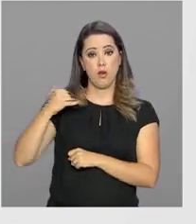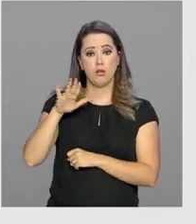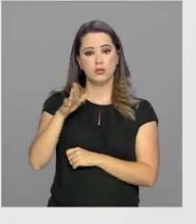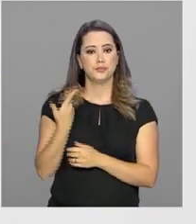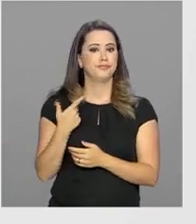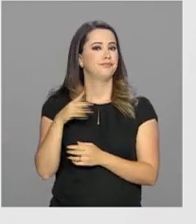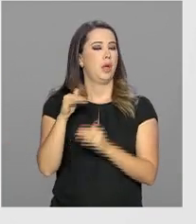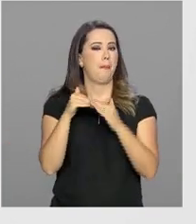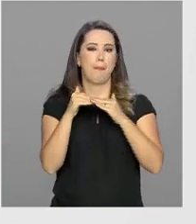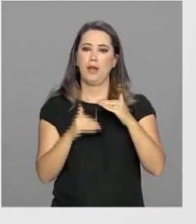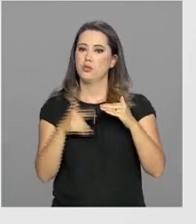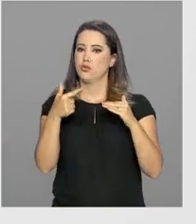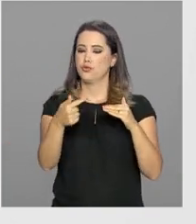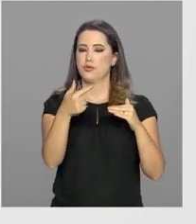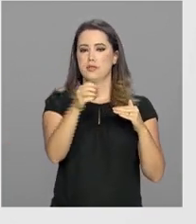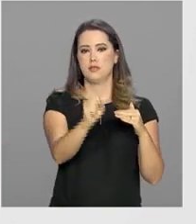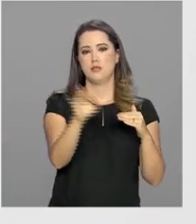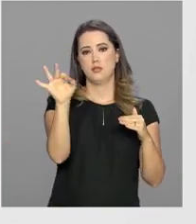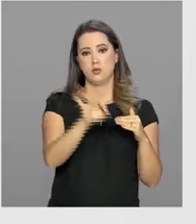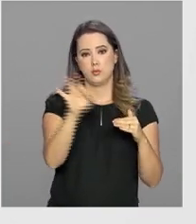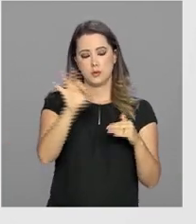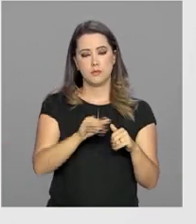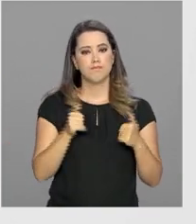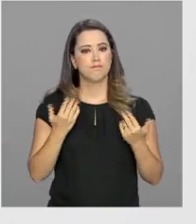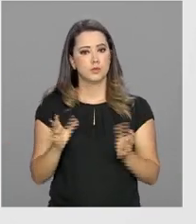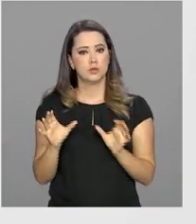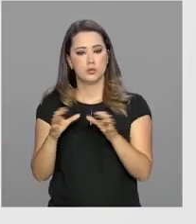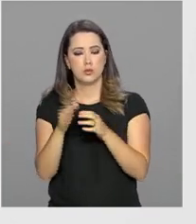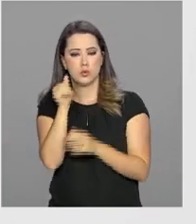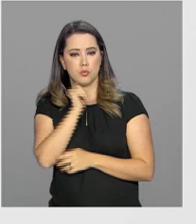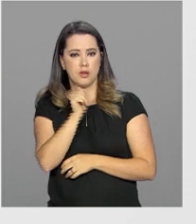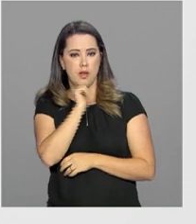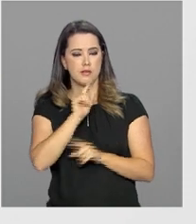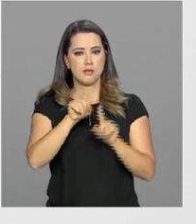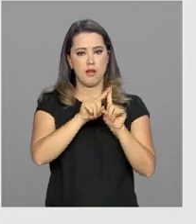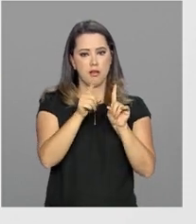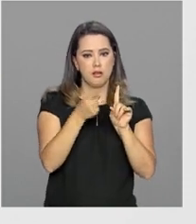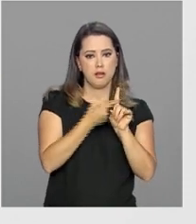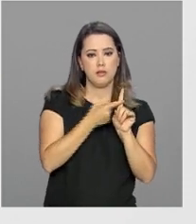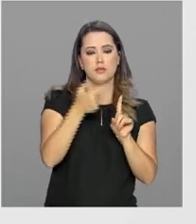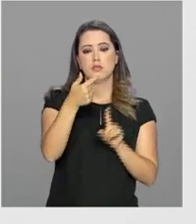a menos de 78%. E entre as mulheres grávidas,